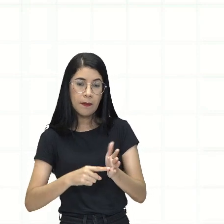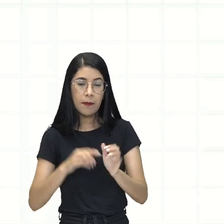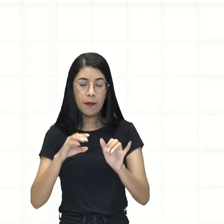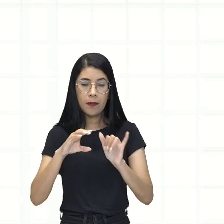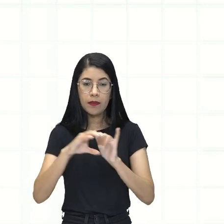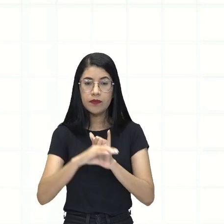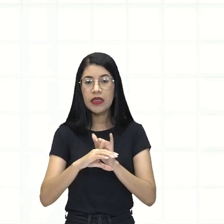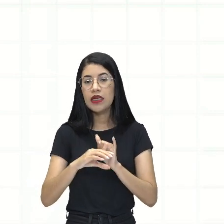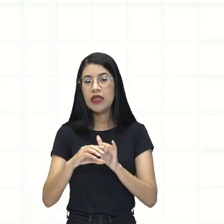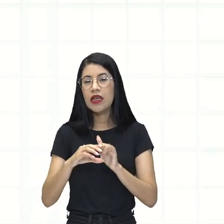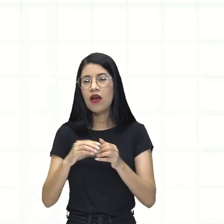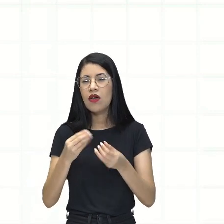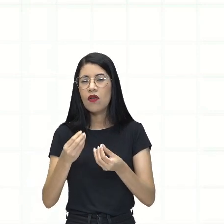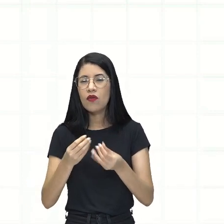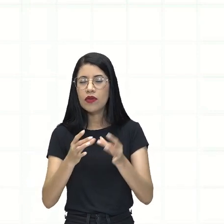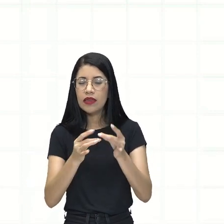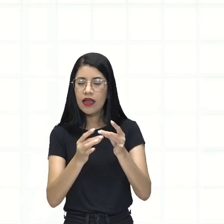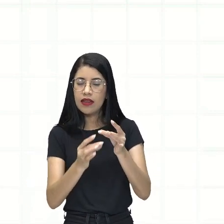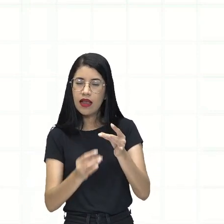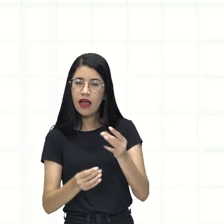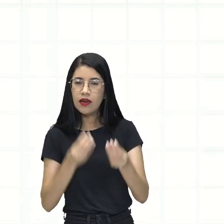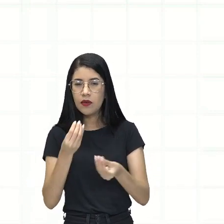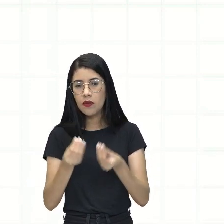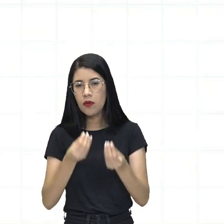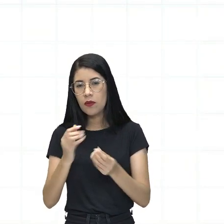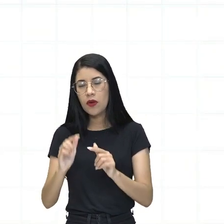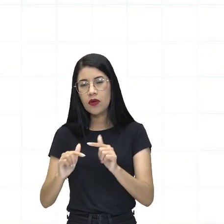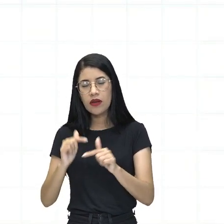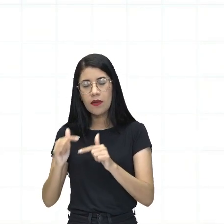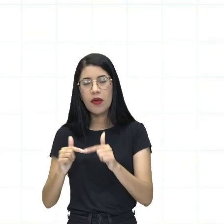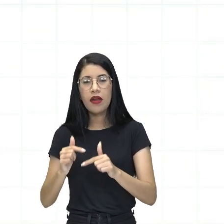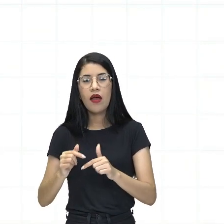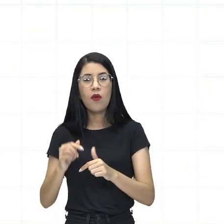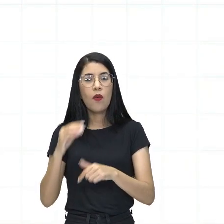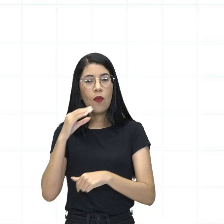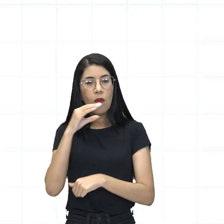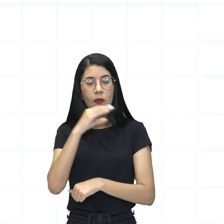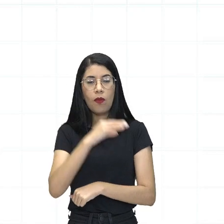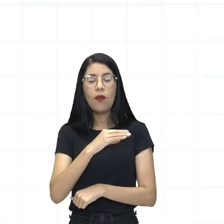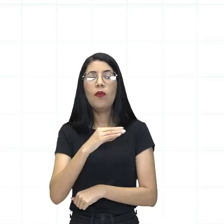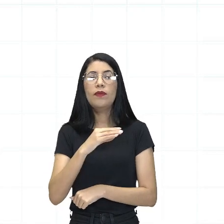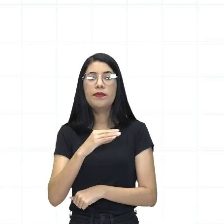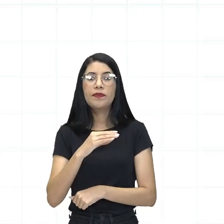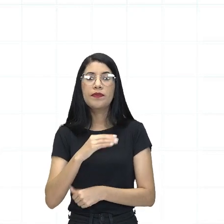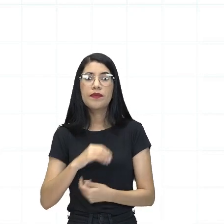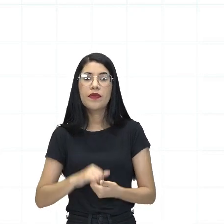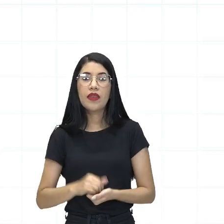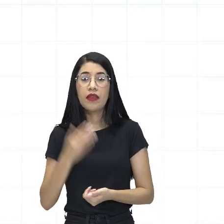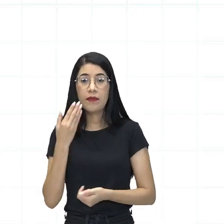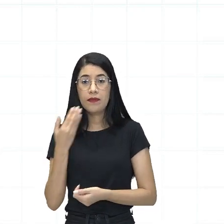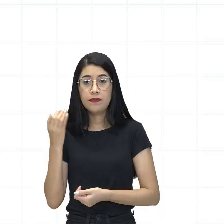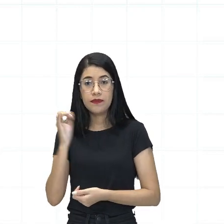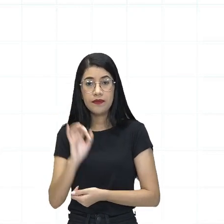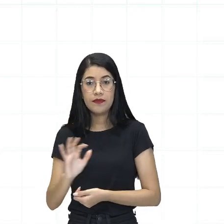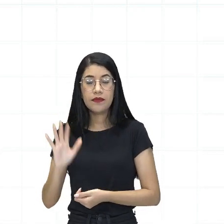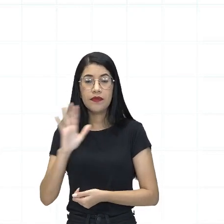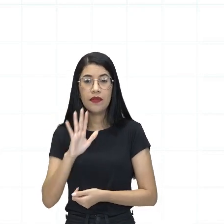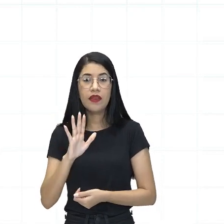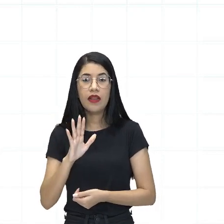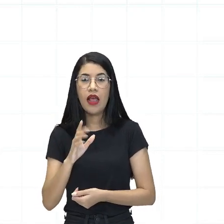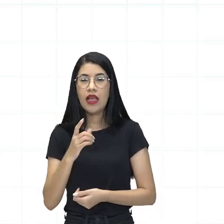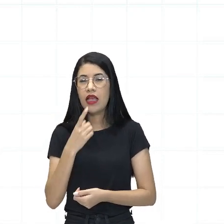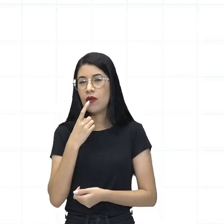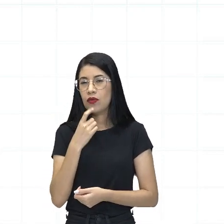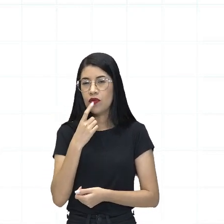todo esse mecanismo aí de uso da fonte quente, né, que vocês estão vendo ali na parte em